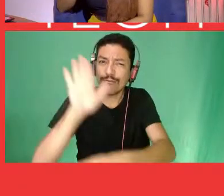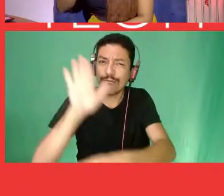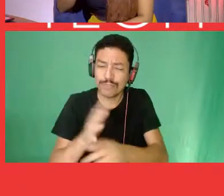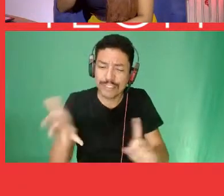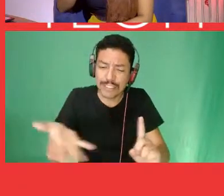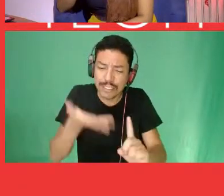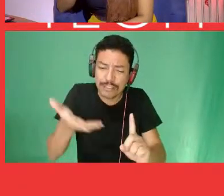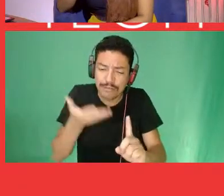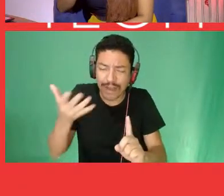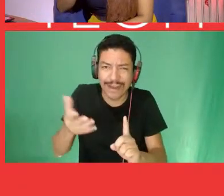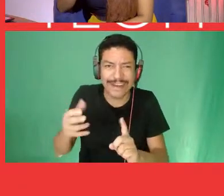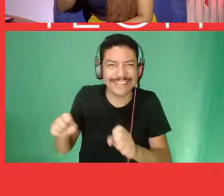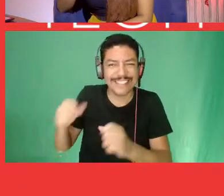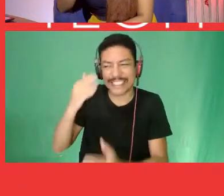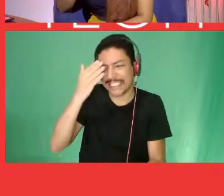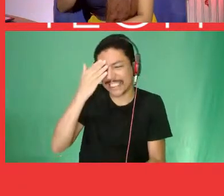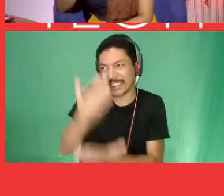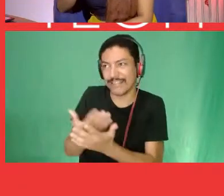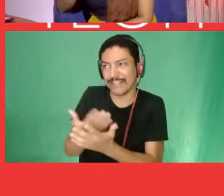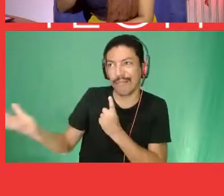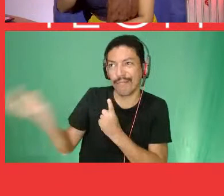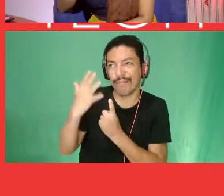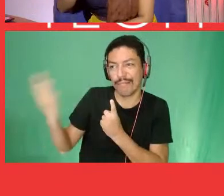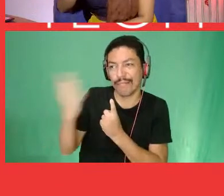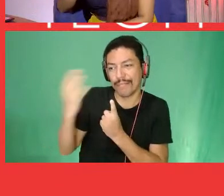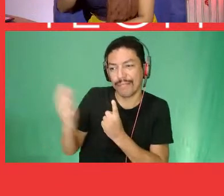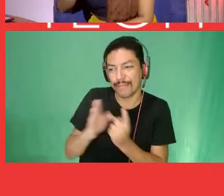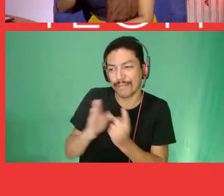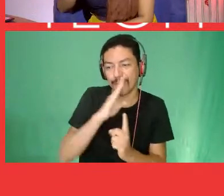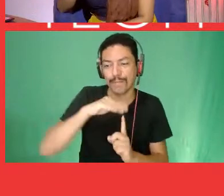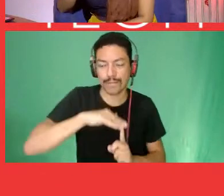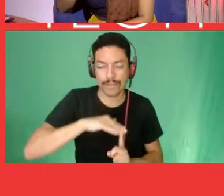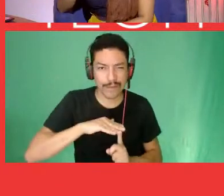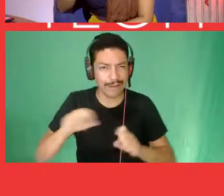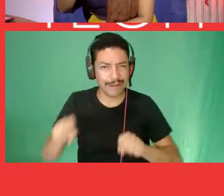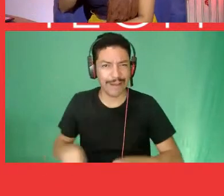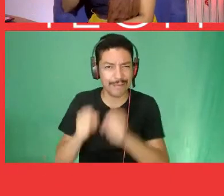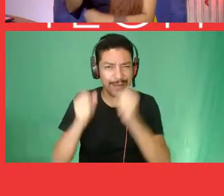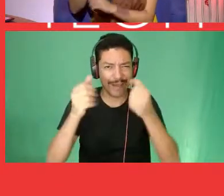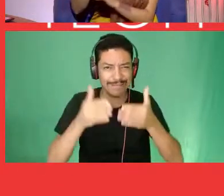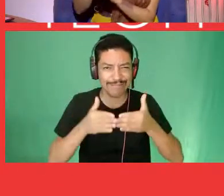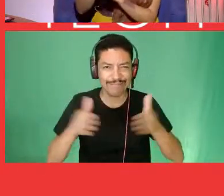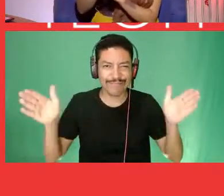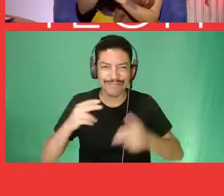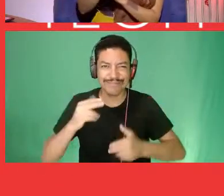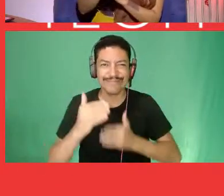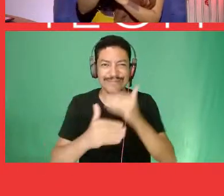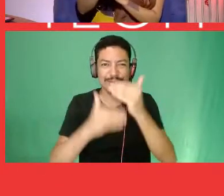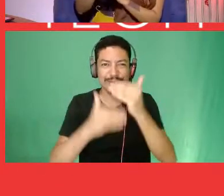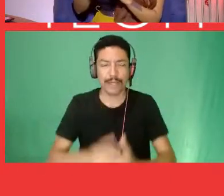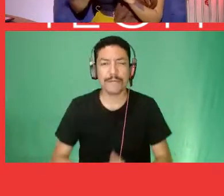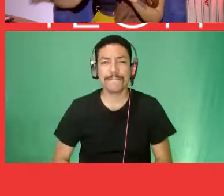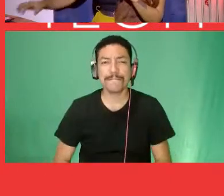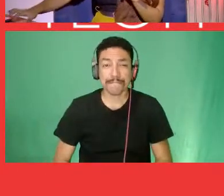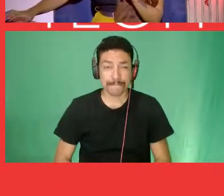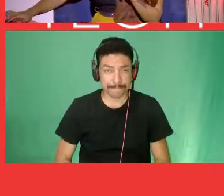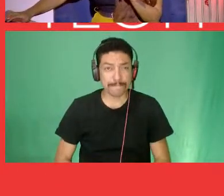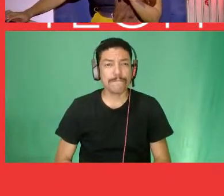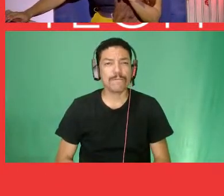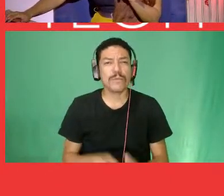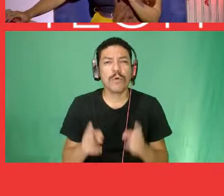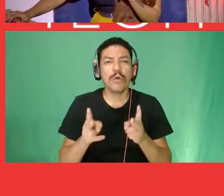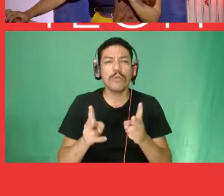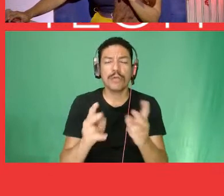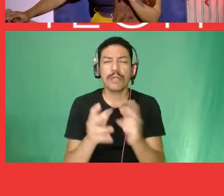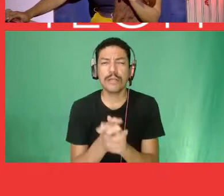crenças militantes que vocês trouxeram. Muito legal. Para a gente continuar, por que é importante que as